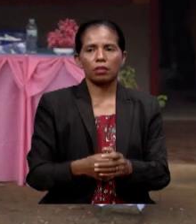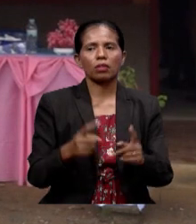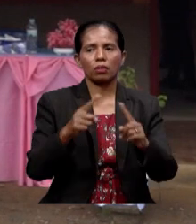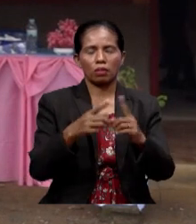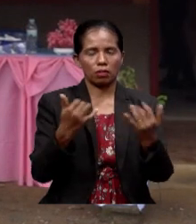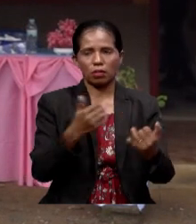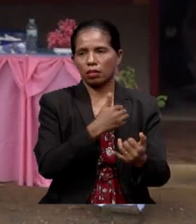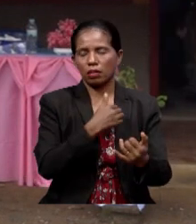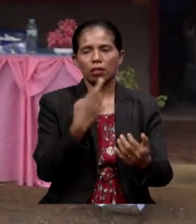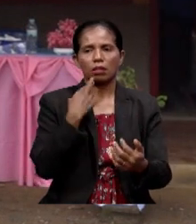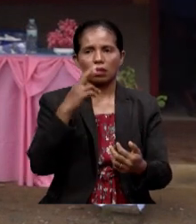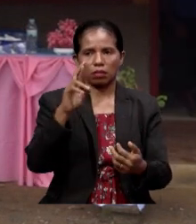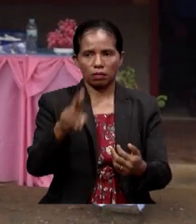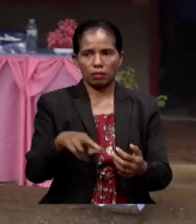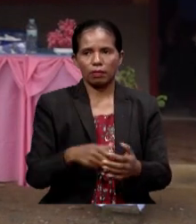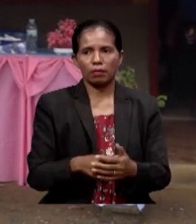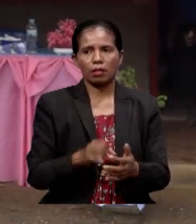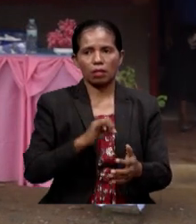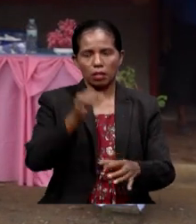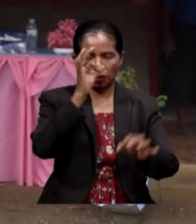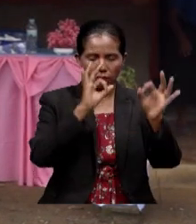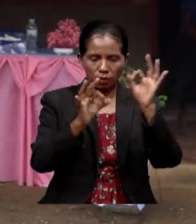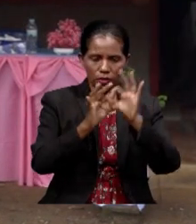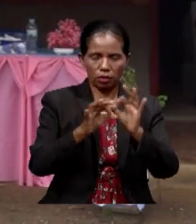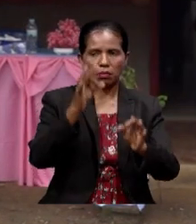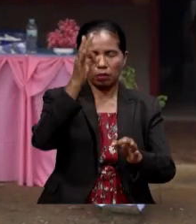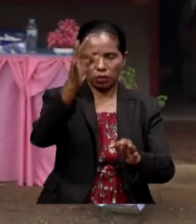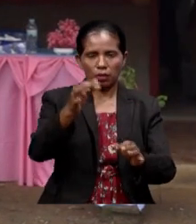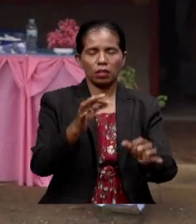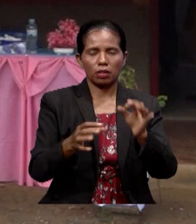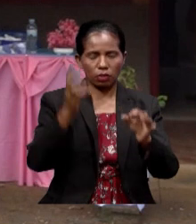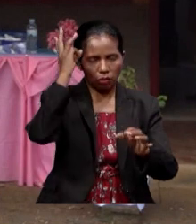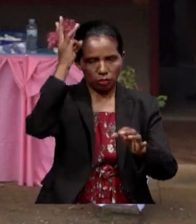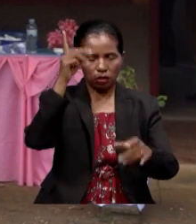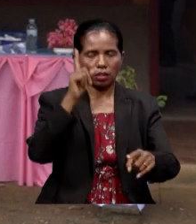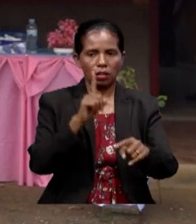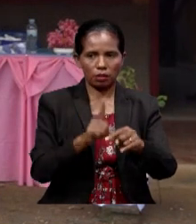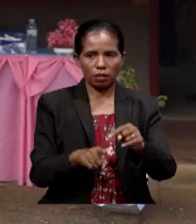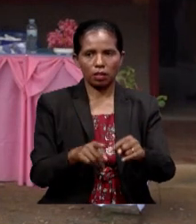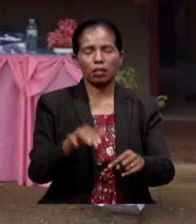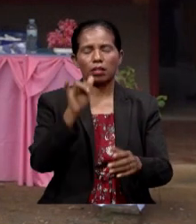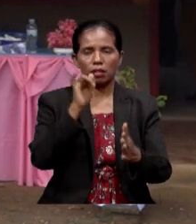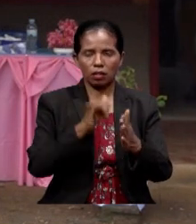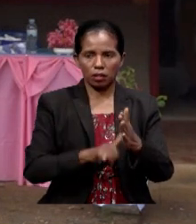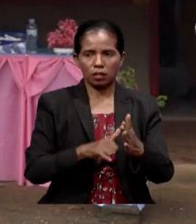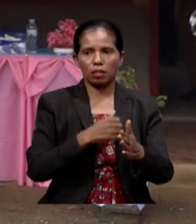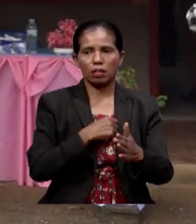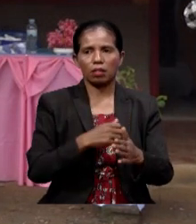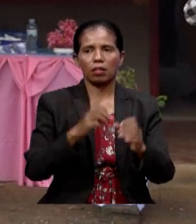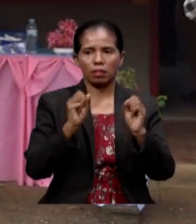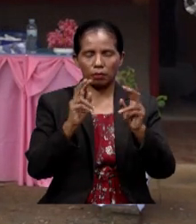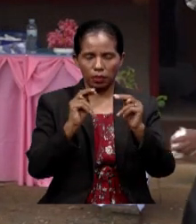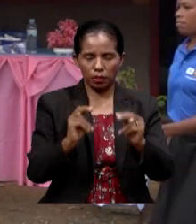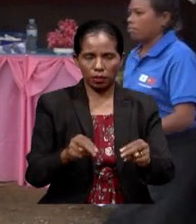se dá o que responde. Mas a fiar cada baixa futuro, cada preocupação se nem labe de raiz e halaran, mas bem